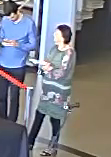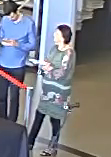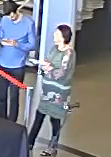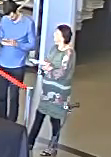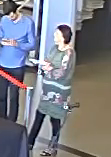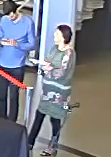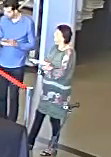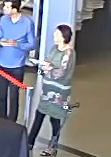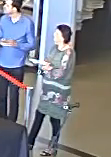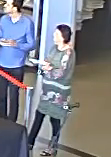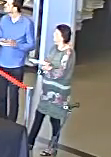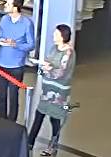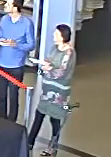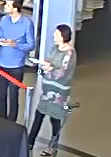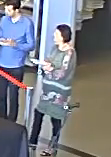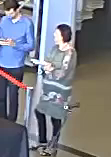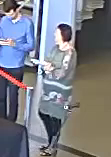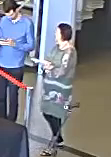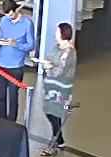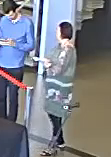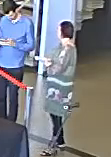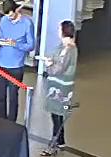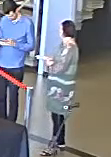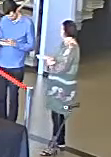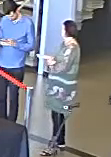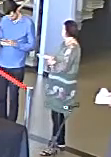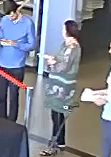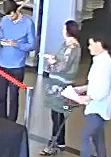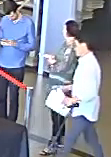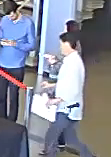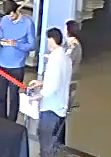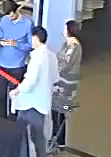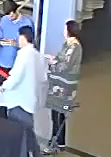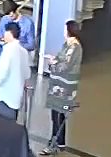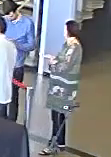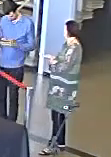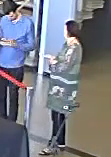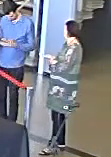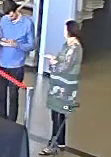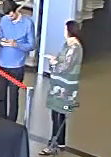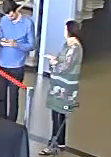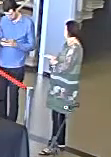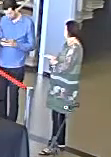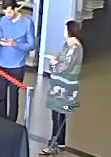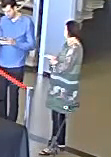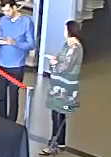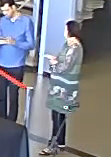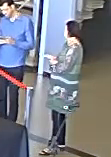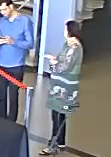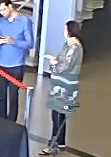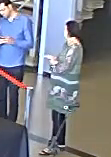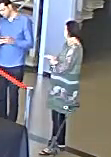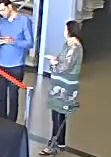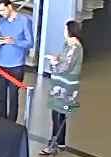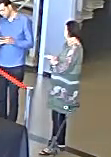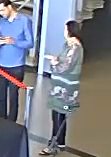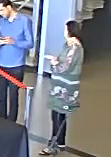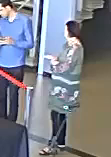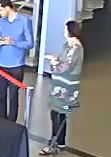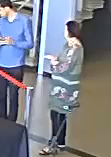né muitas vezes com defeitos mas existe uma plataforma né que consegue colocar pessoa né muas vezes com defeitos